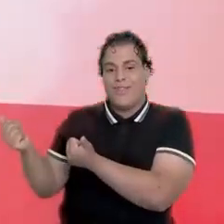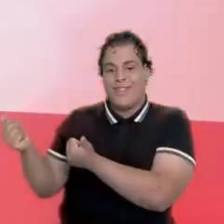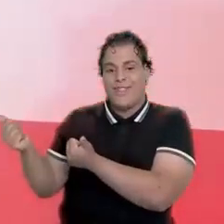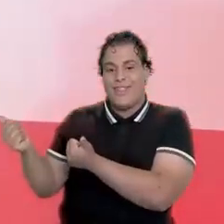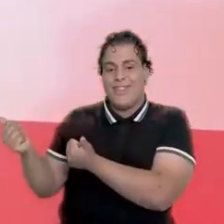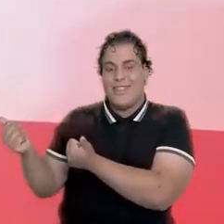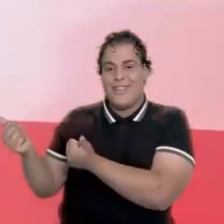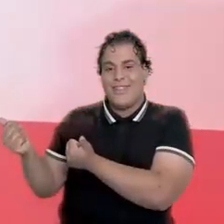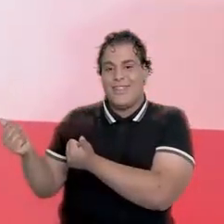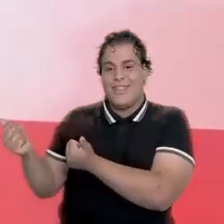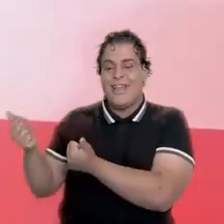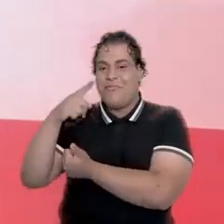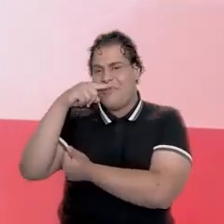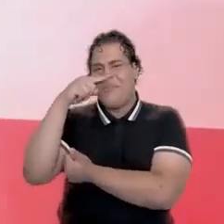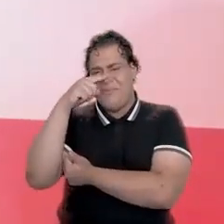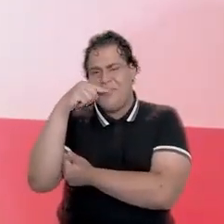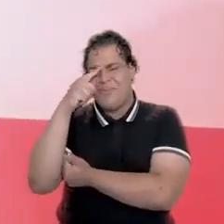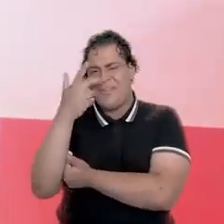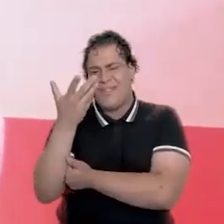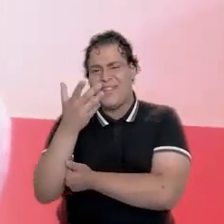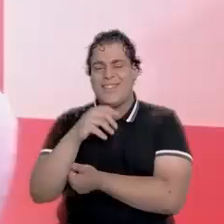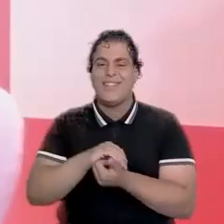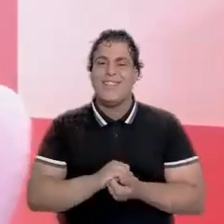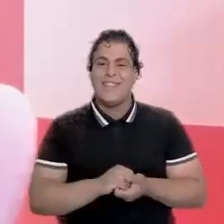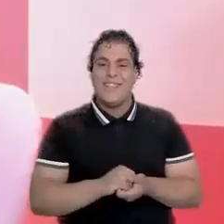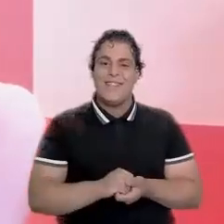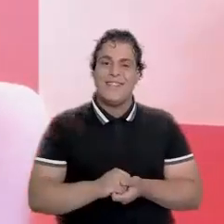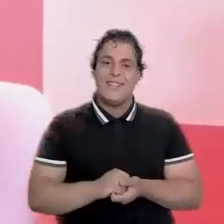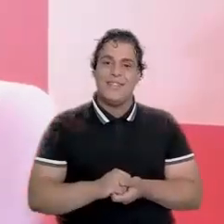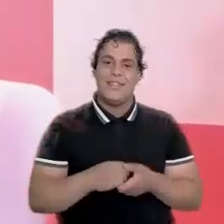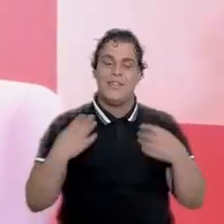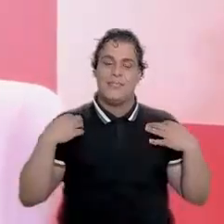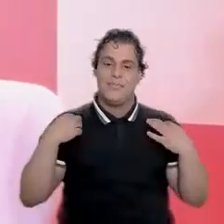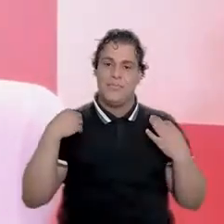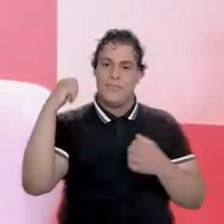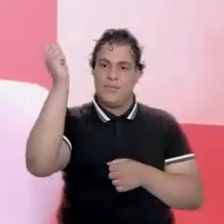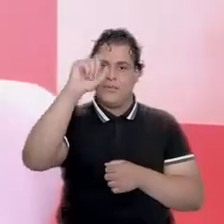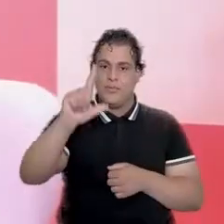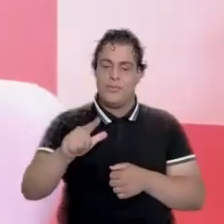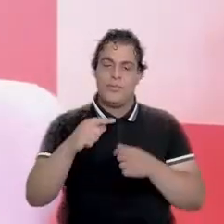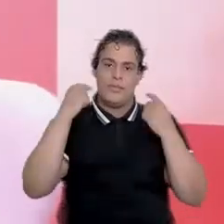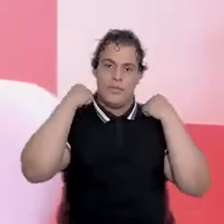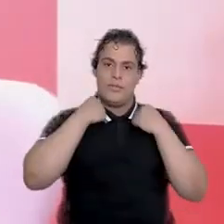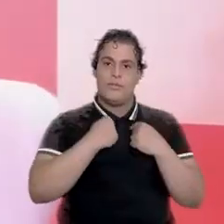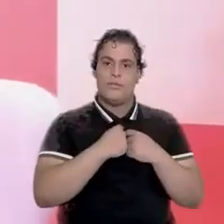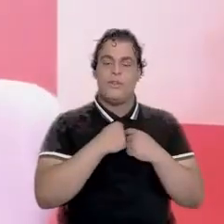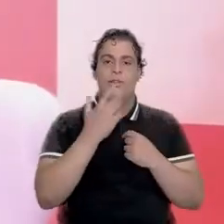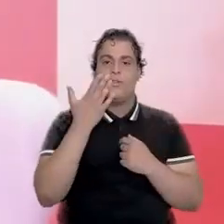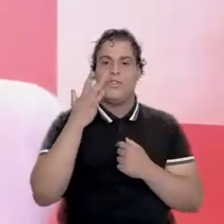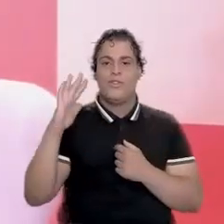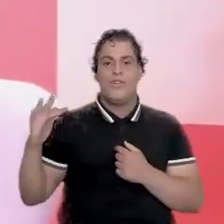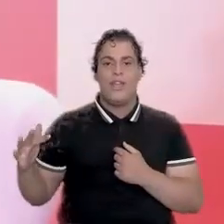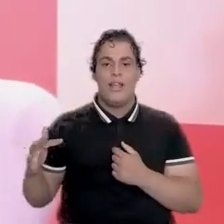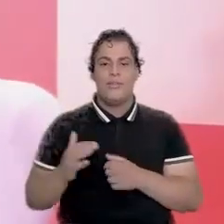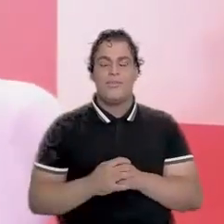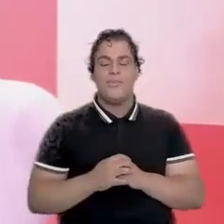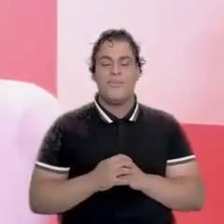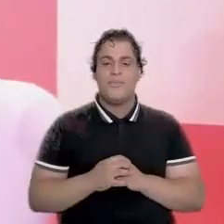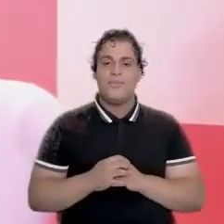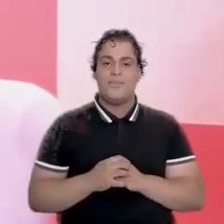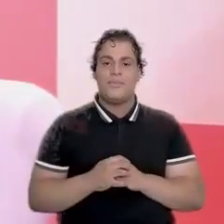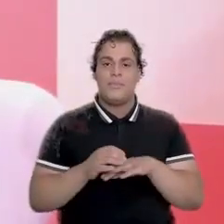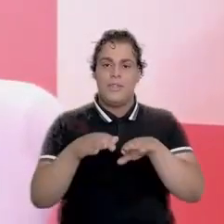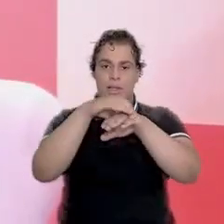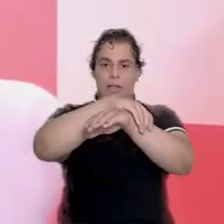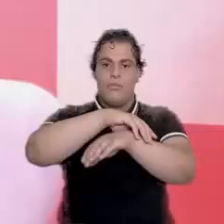Muito vaidosa. Meu conjunto azul, meu colarzinho dourado, meu